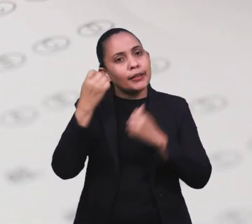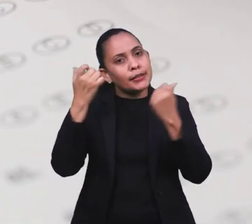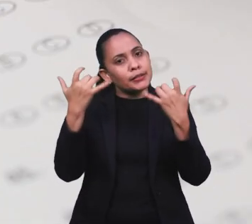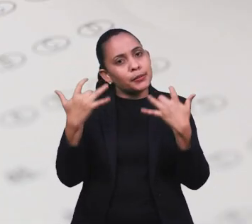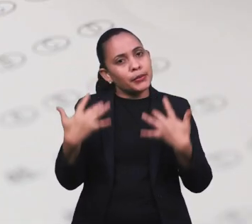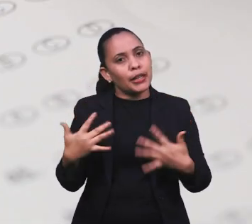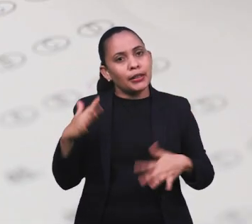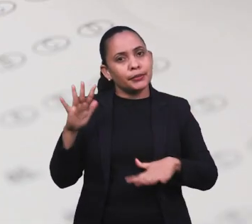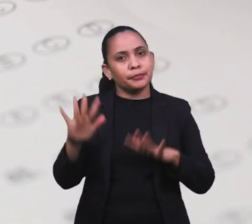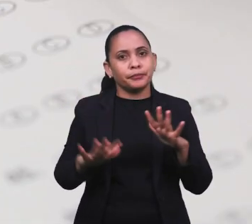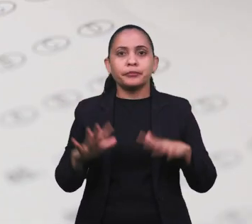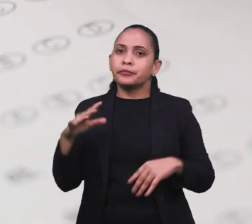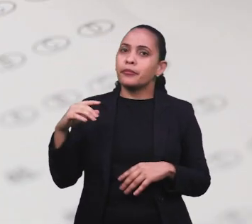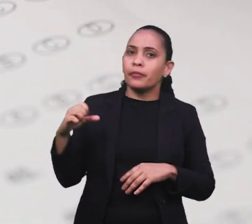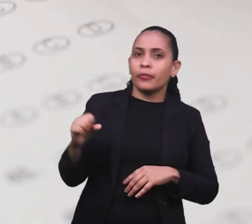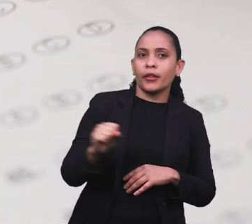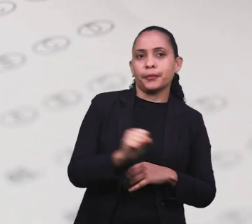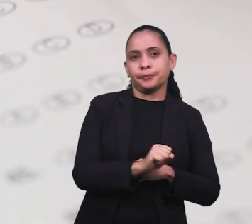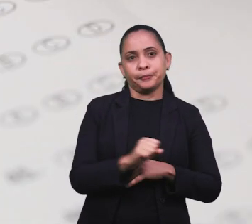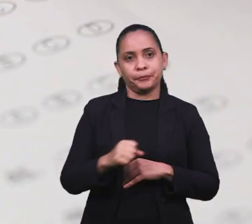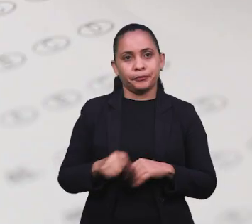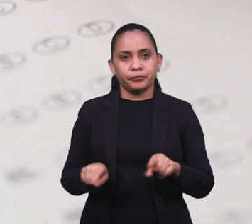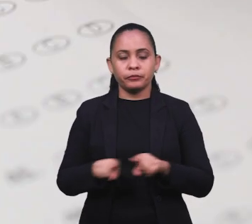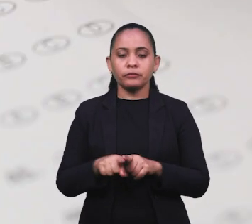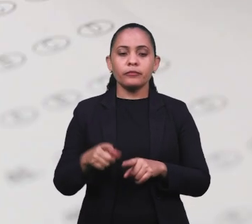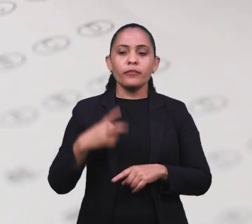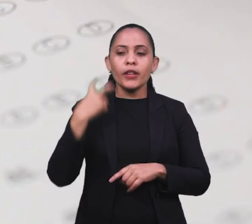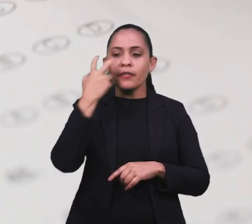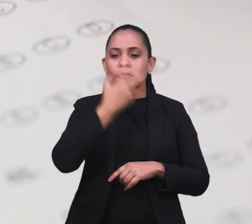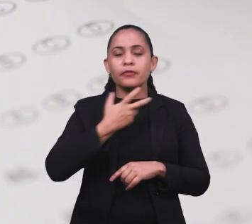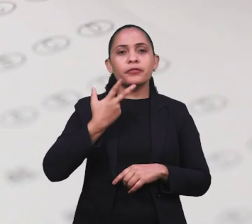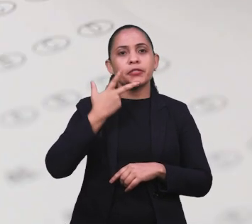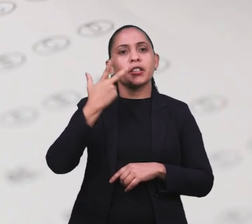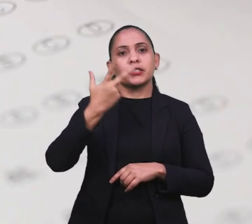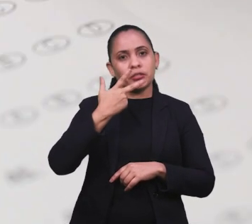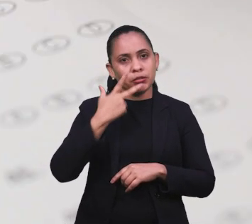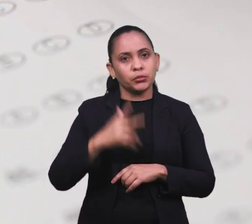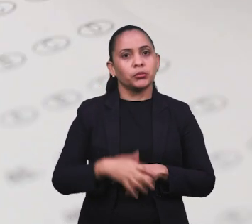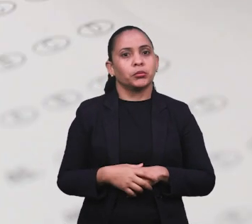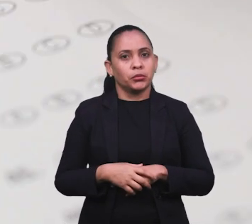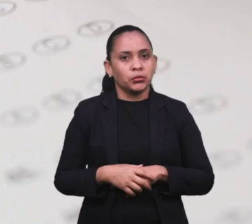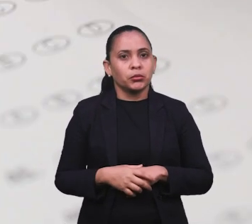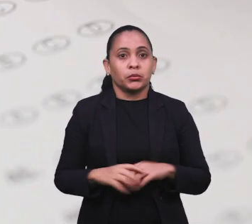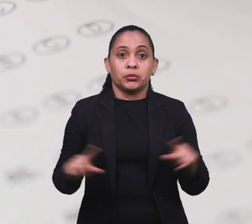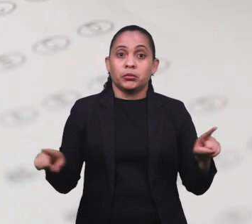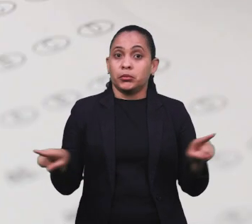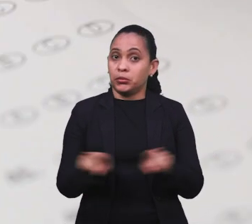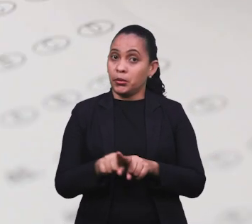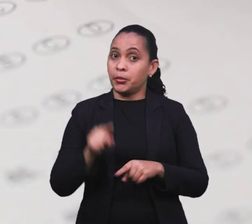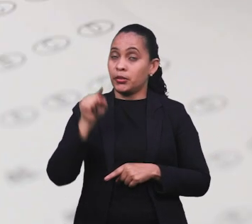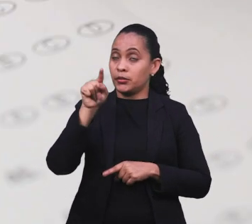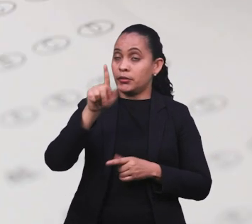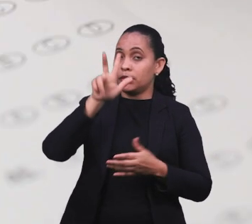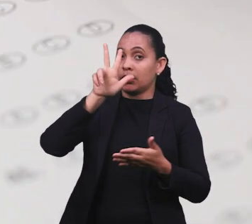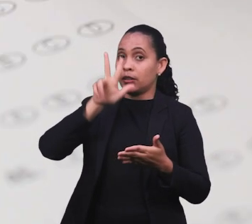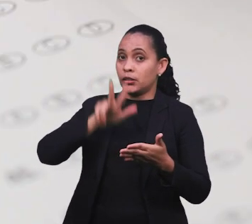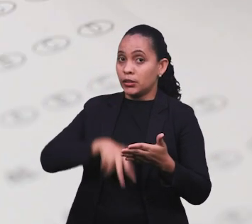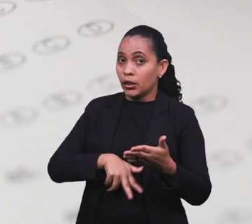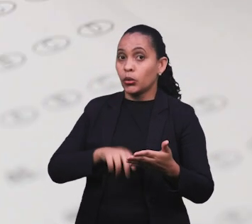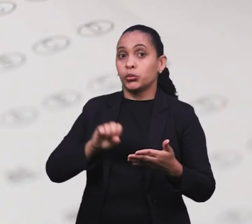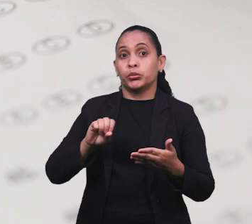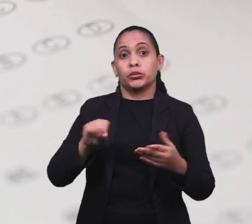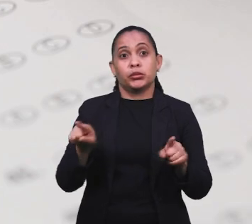explicar, usando às vezes até rapidamente a verbalização em voz alta, né? O que você